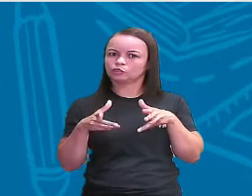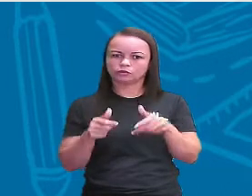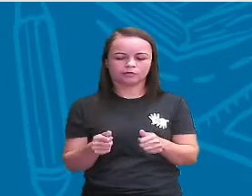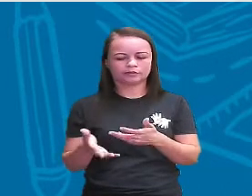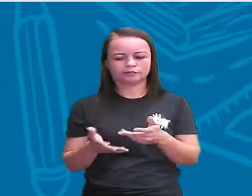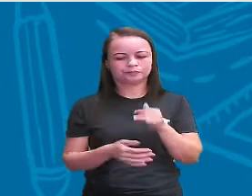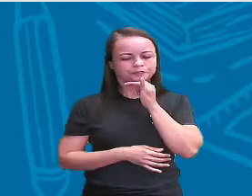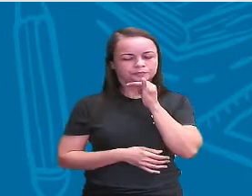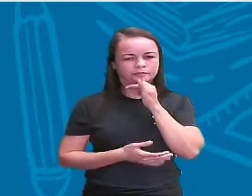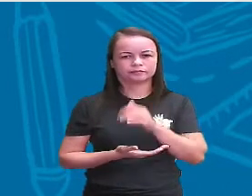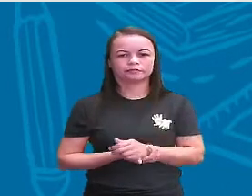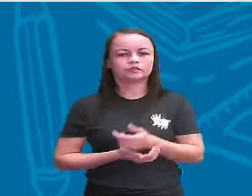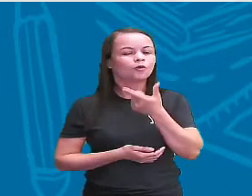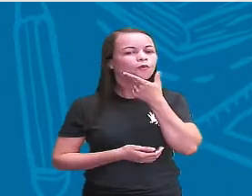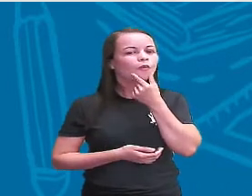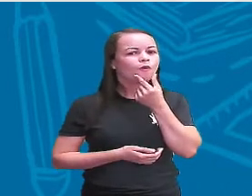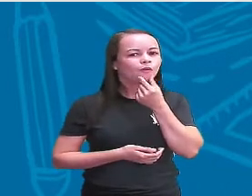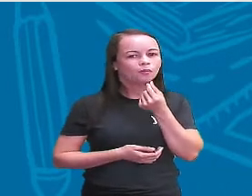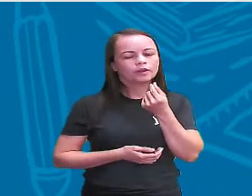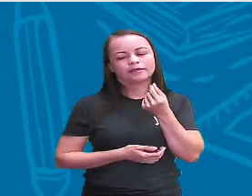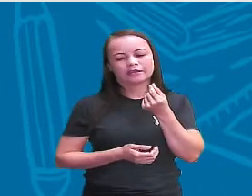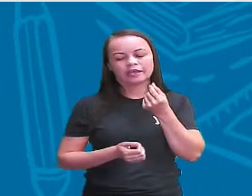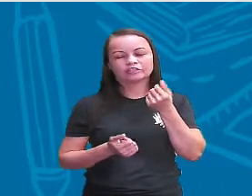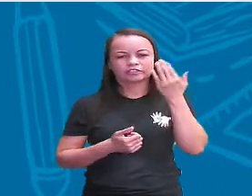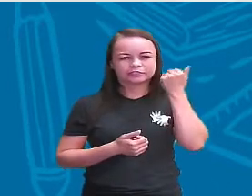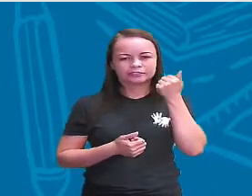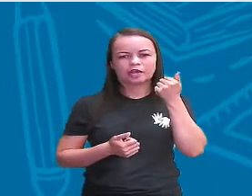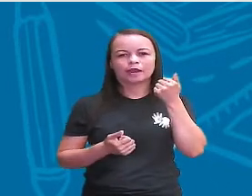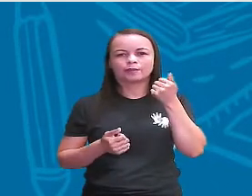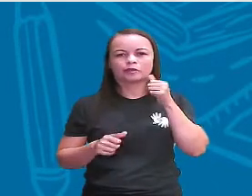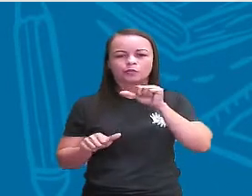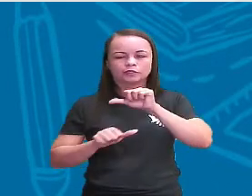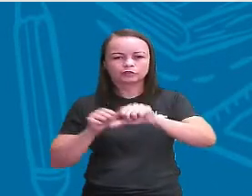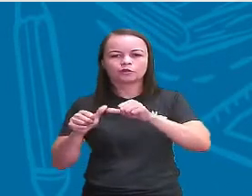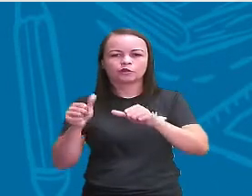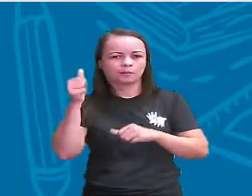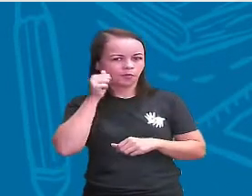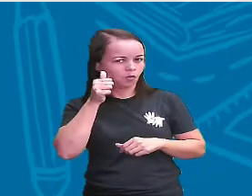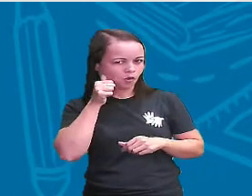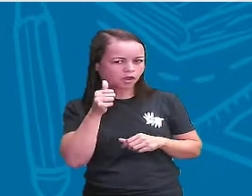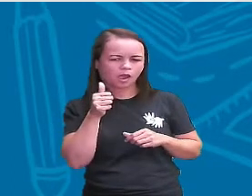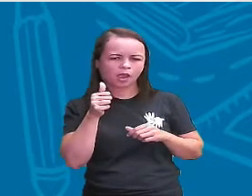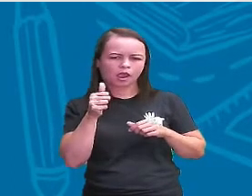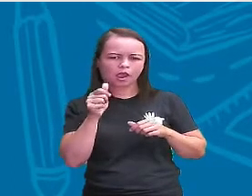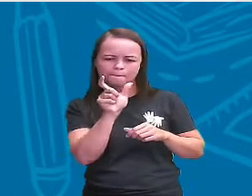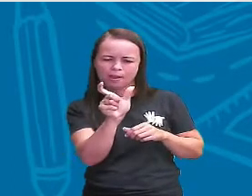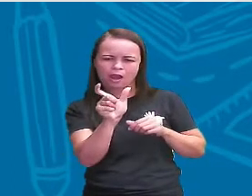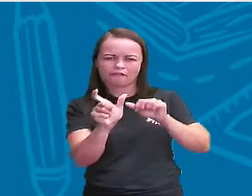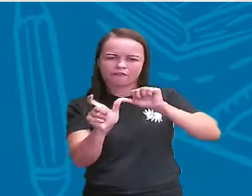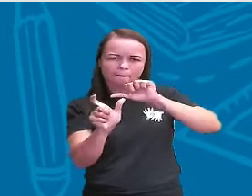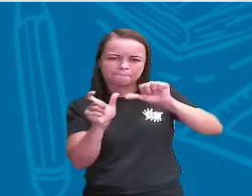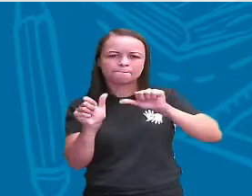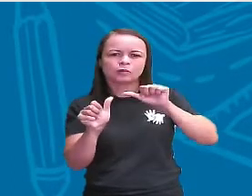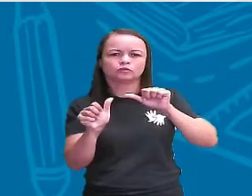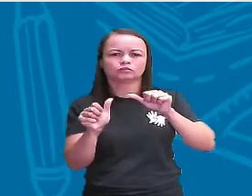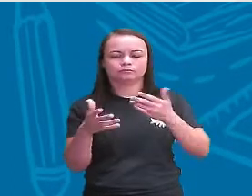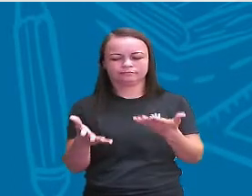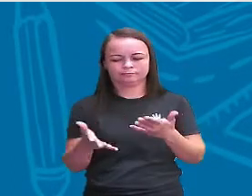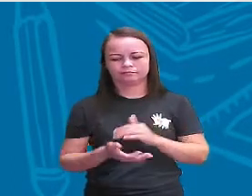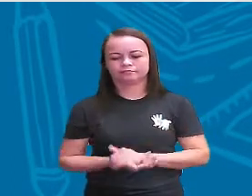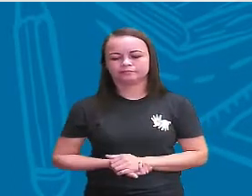Por exemplo, homem, a gente sabe que o feminino é mulher. Veja, já mudou a palavra, é outra.